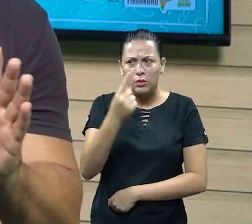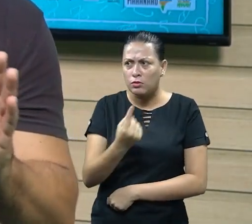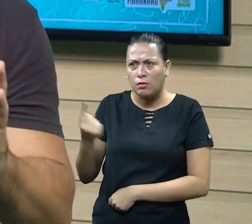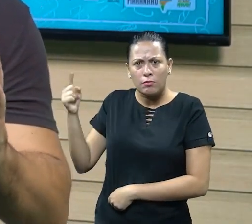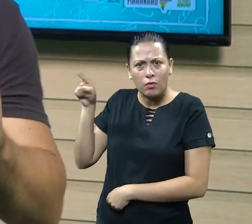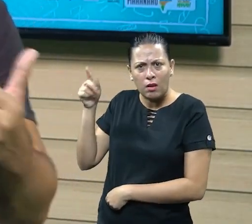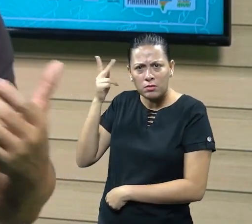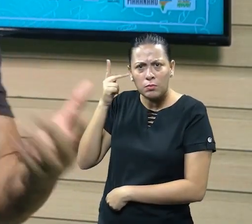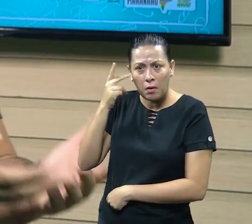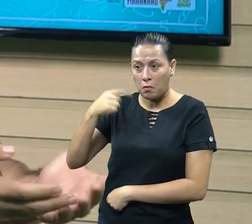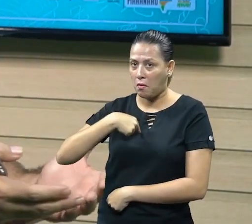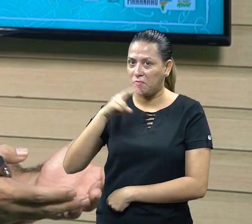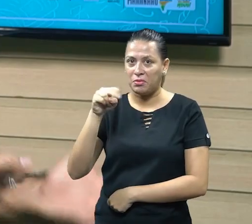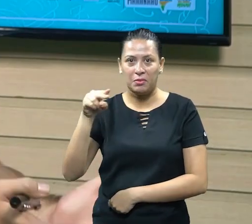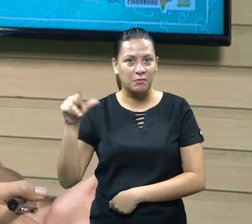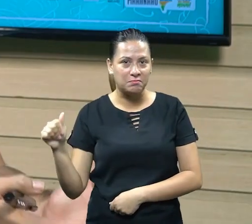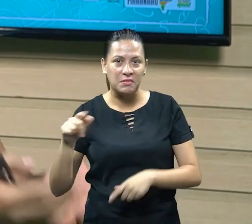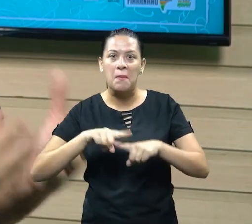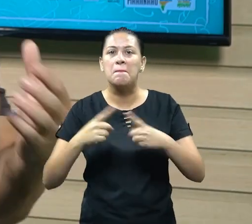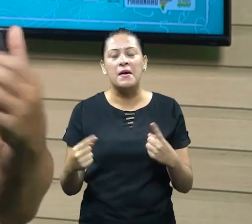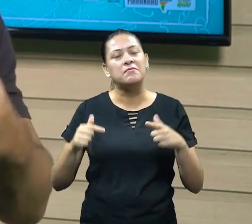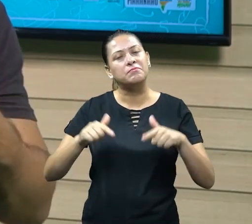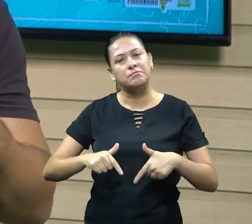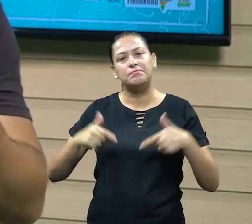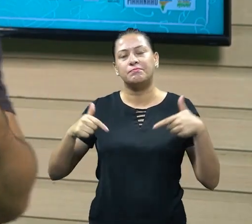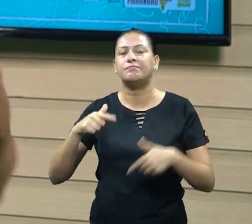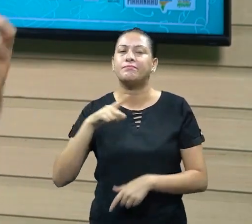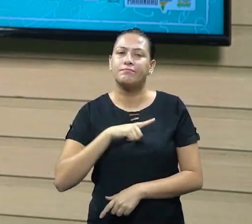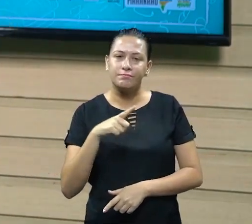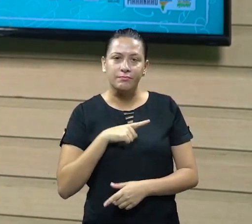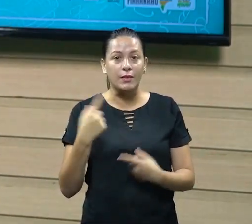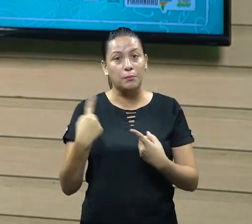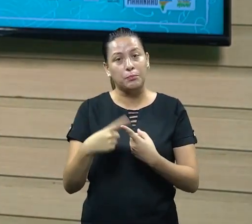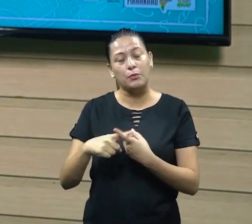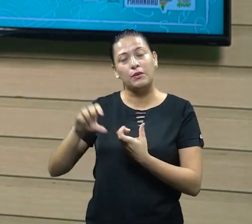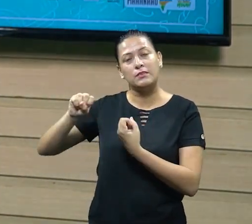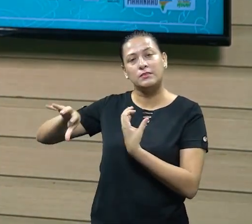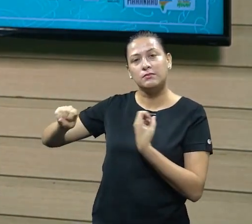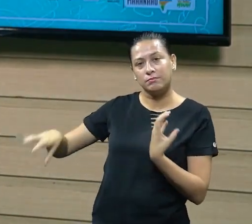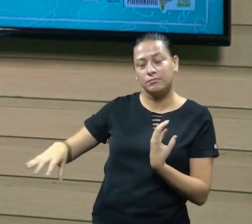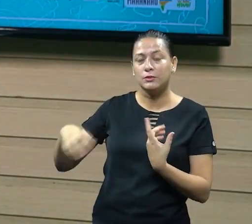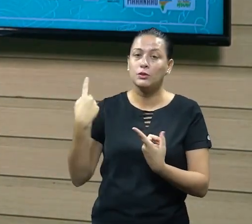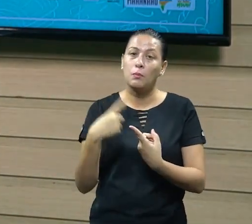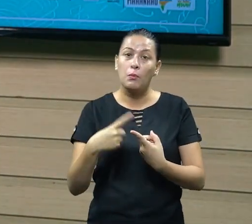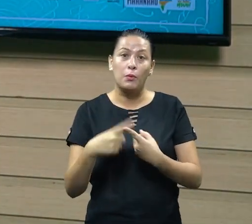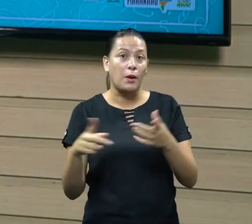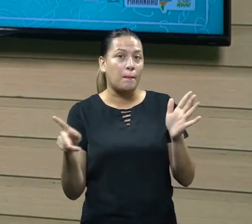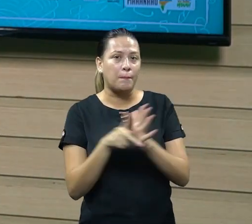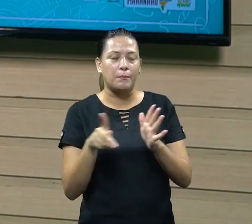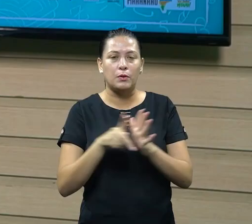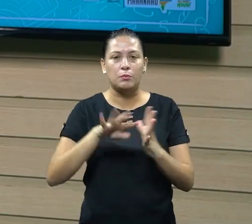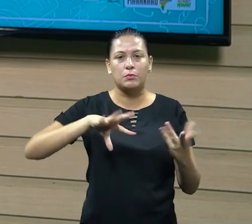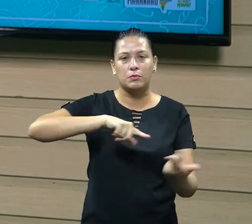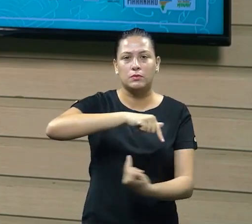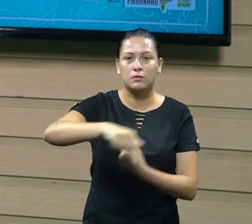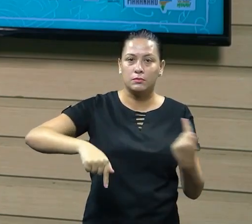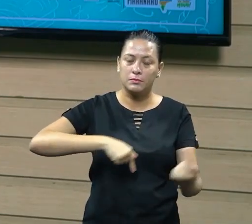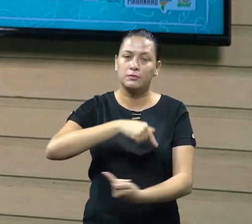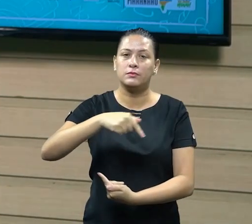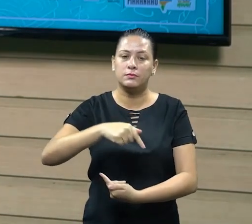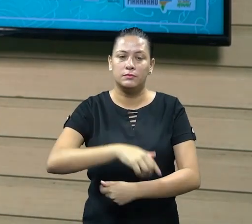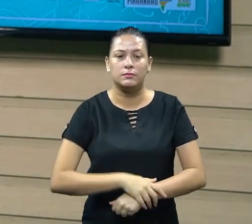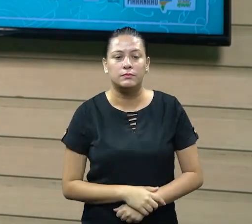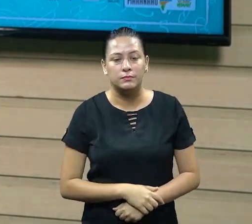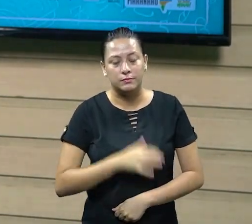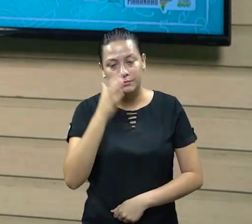Nunca pisei, mas eu tenho diploma de lá, pela educação à distância, por causa dessa globalização que quebra barreiras. E isso é bom para o